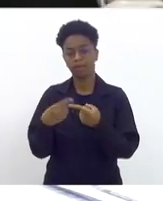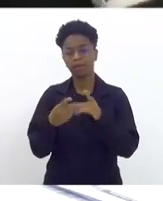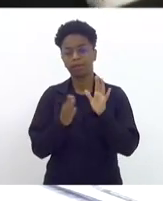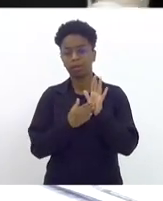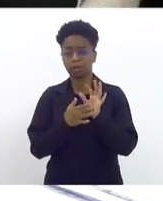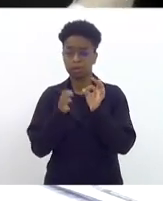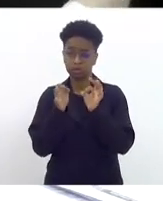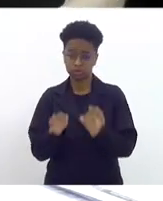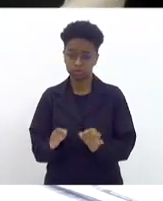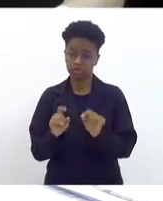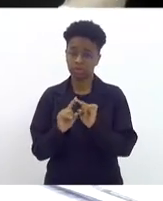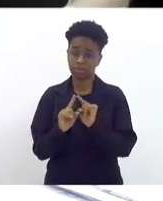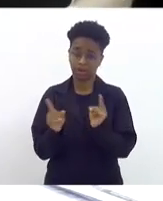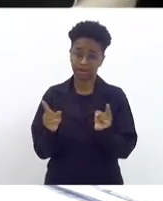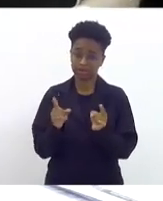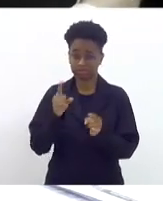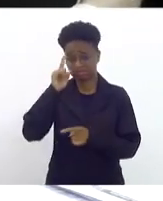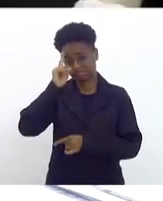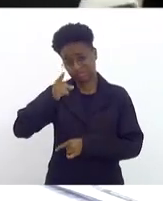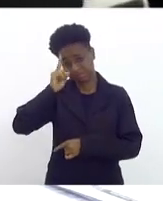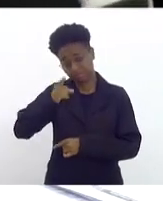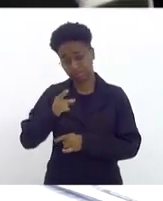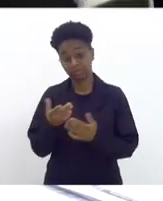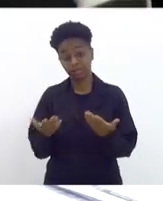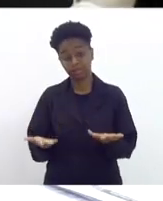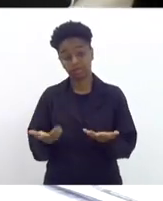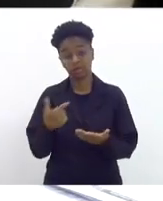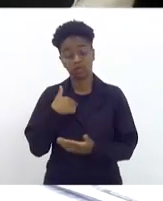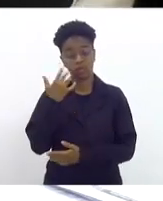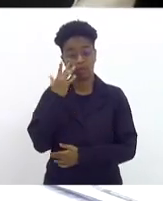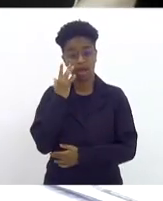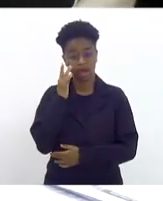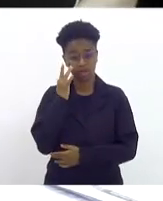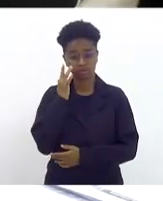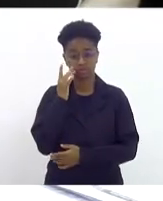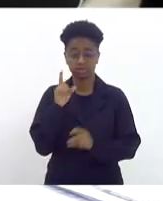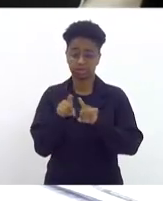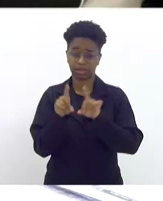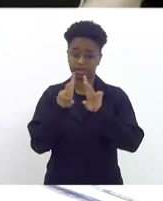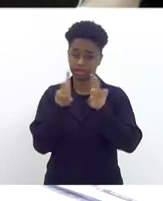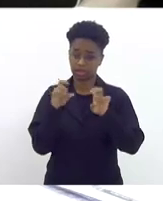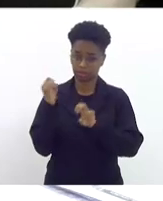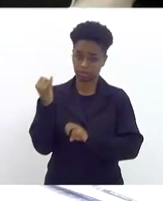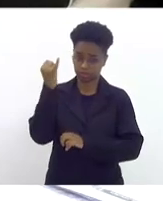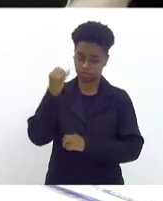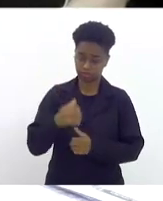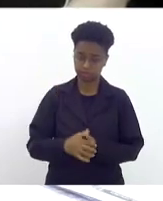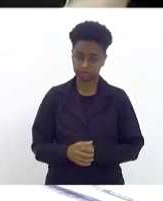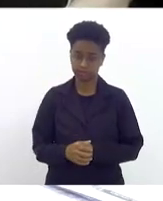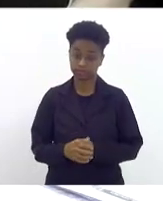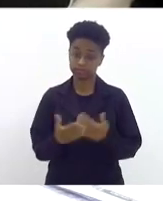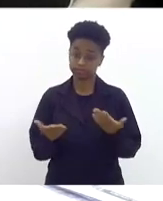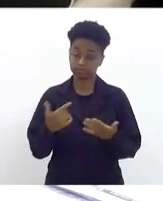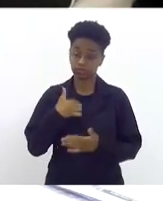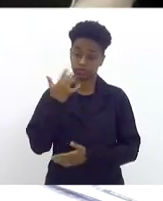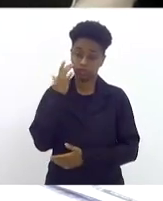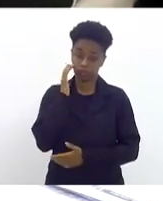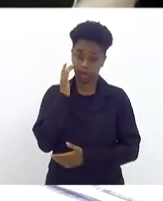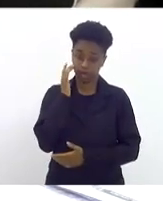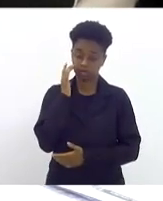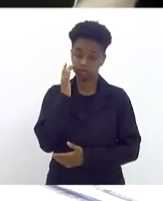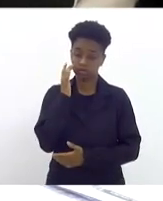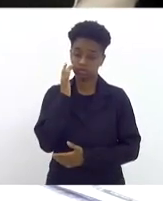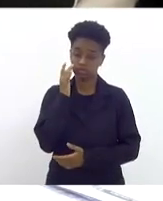Mas draconiana então eu acho que e o tema é relevante Então eu acho que isso